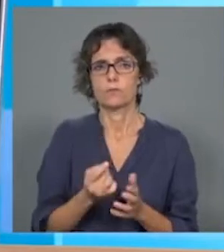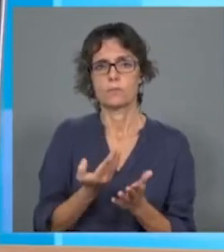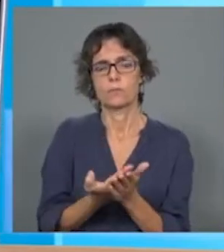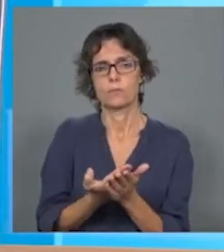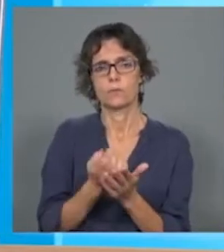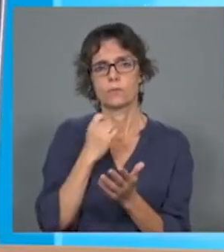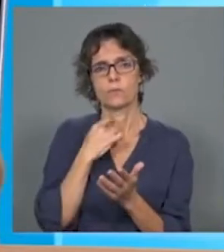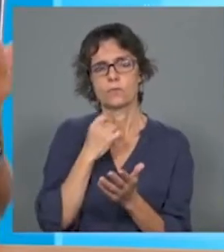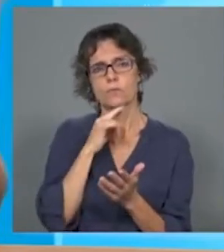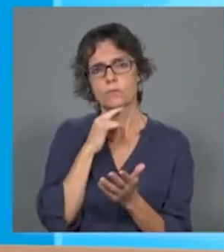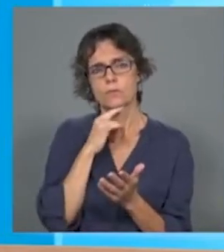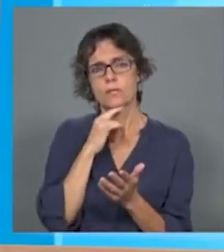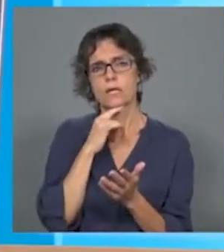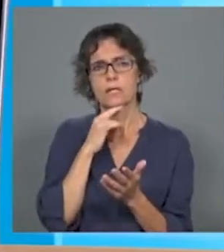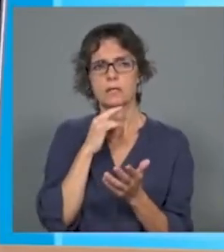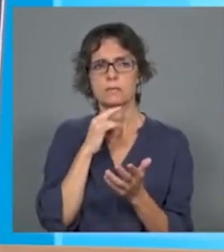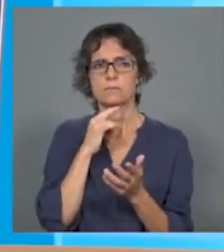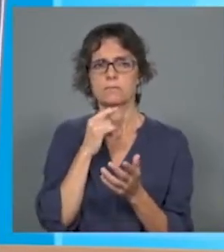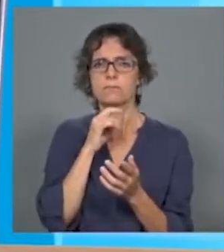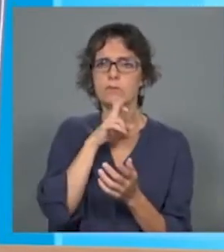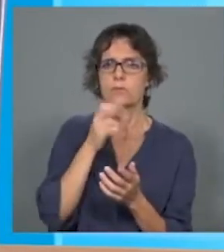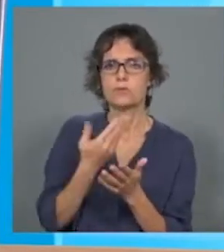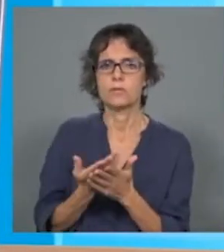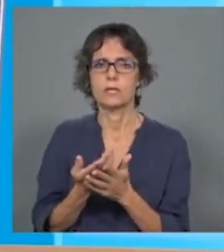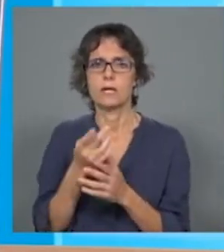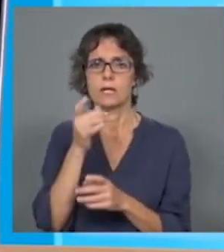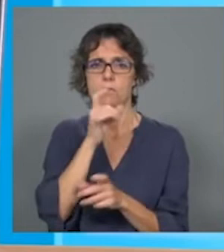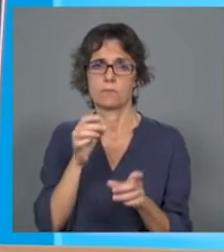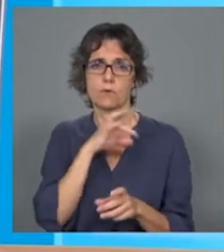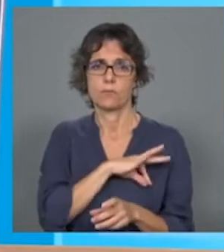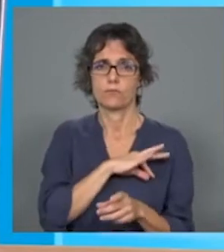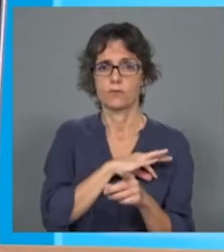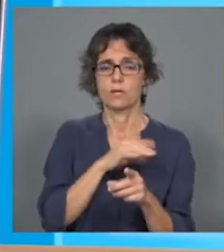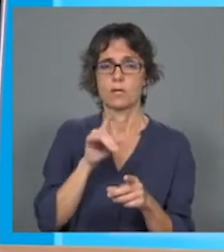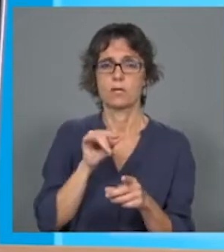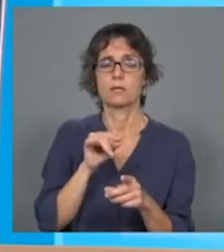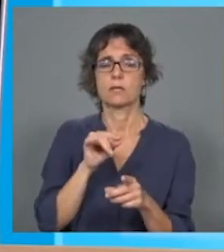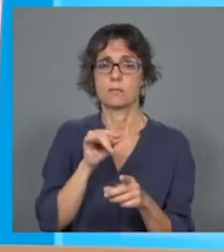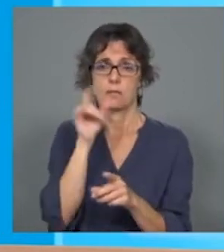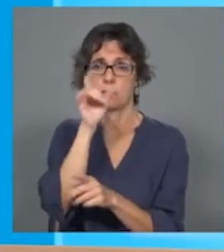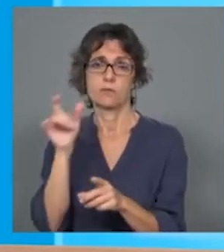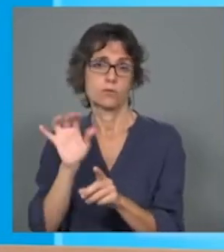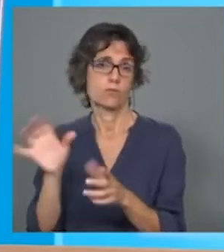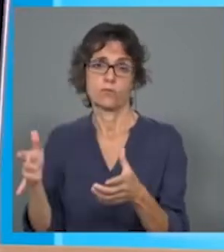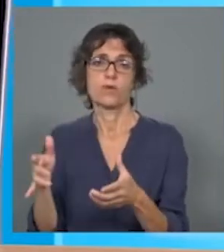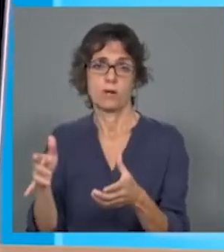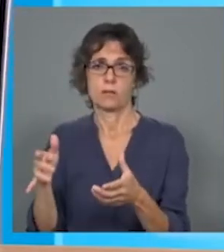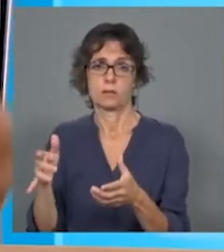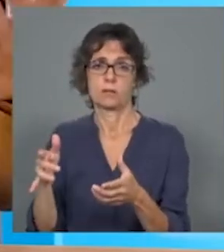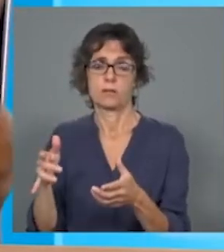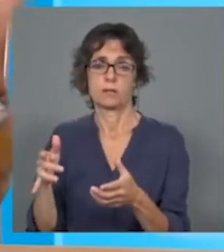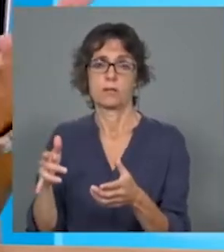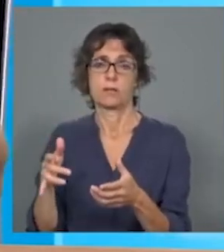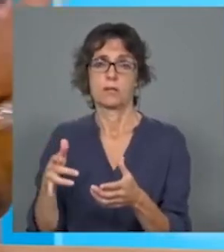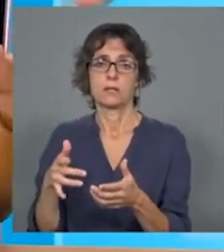são as características dos profissionais, aquela que é a vida dos profissionais e a vida, ao fim e ao cabo, dos cidadãos em geral que, à